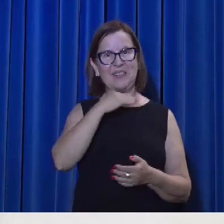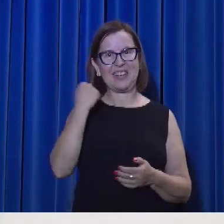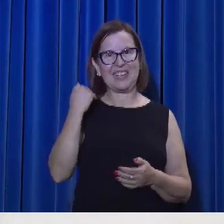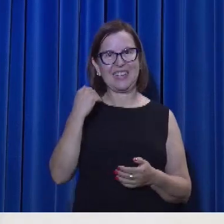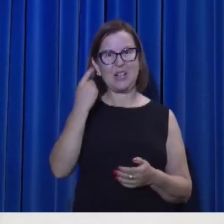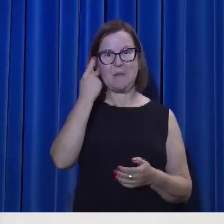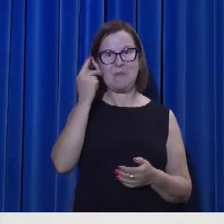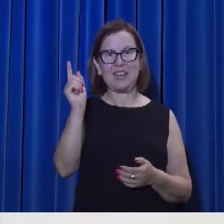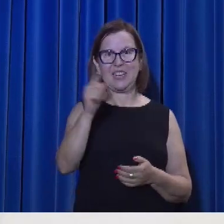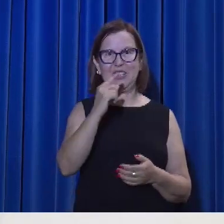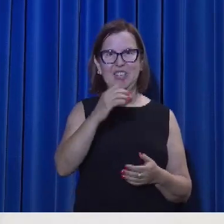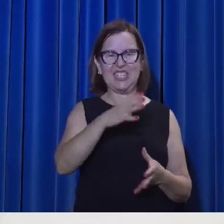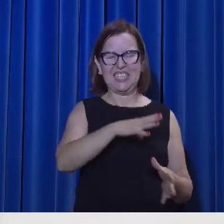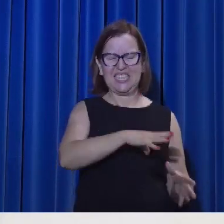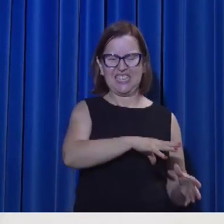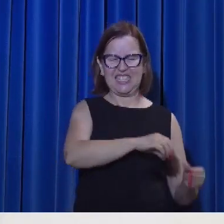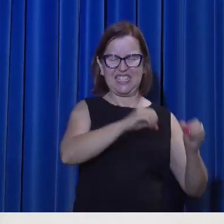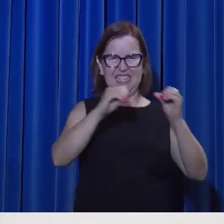tirar destas trevas.